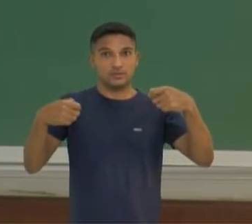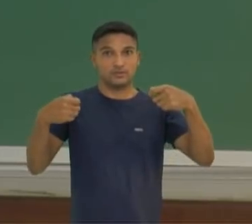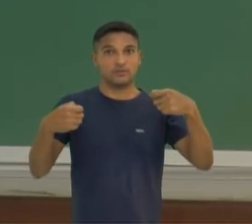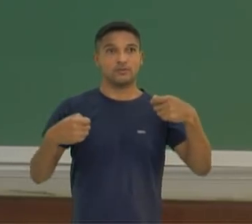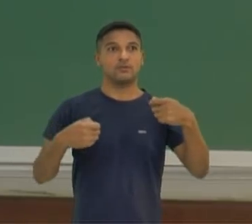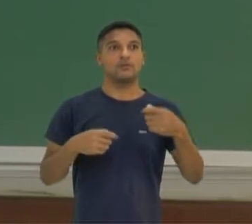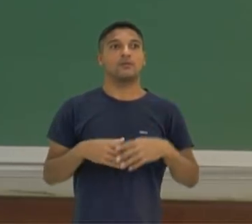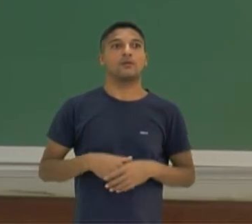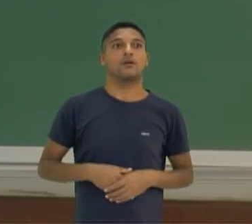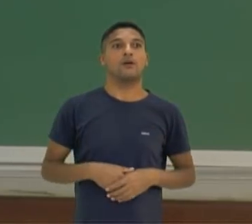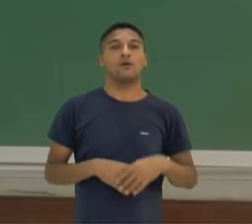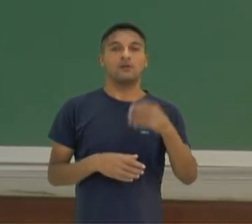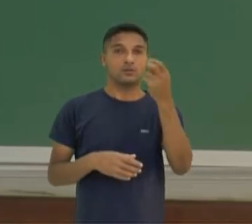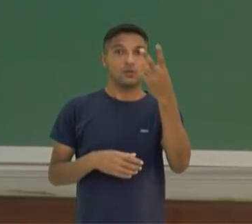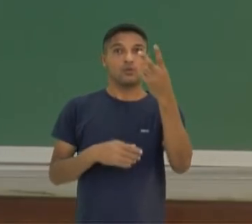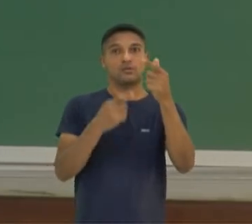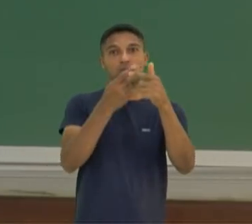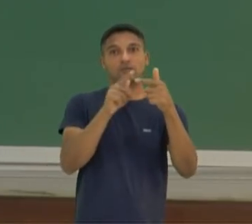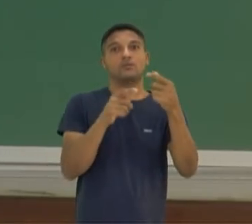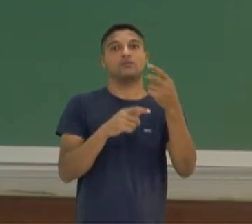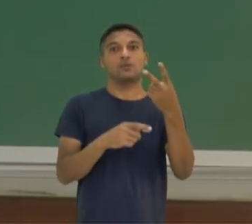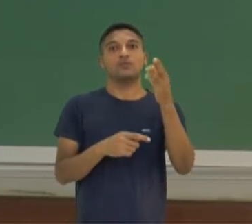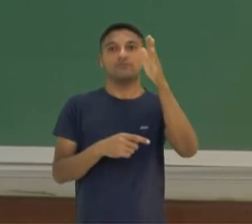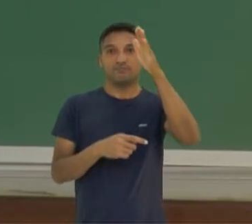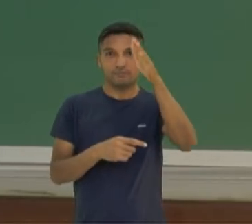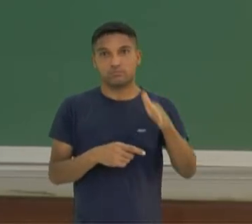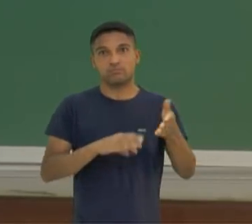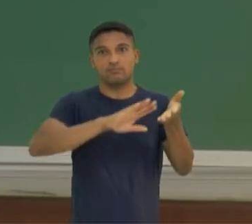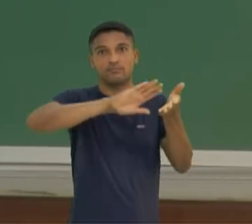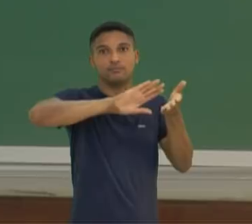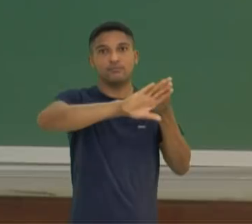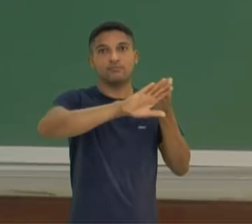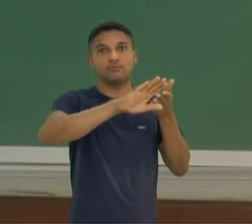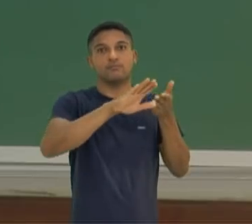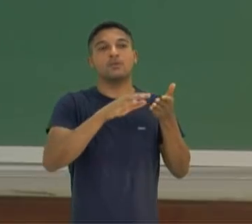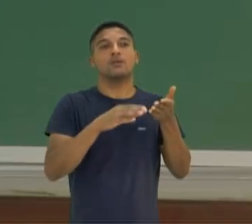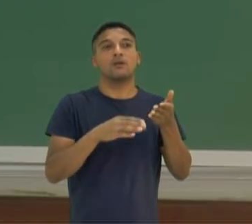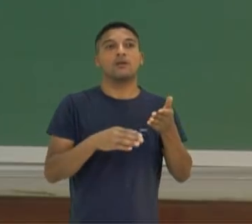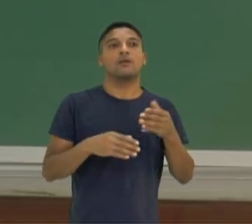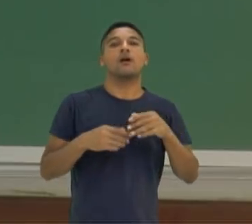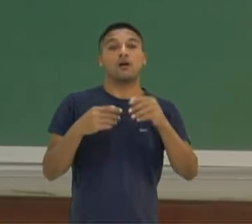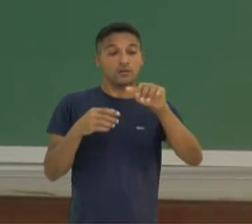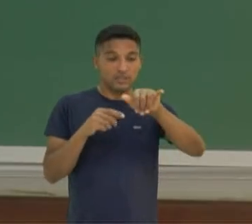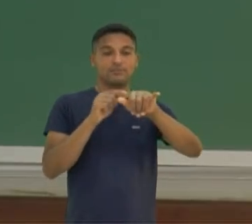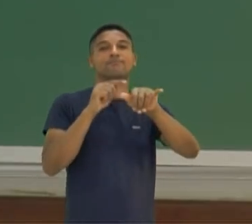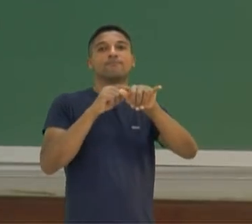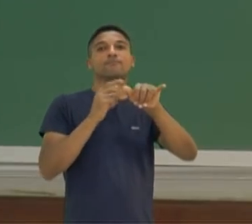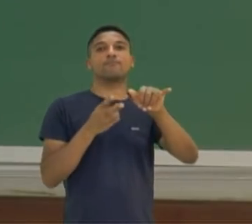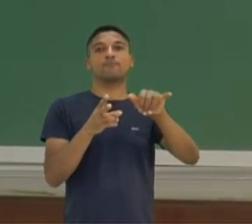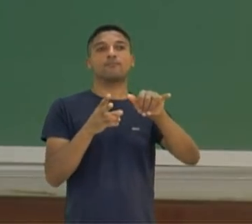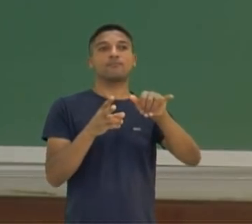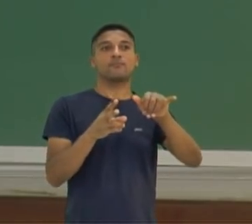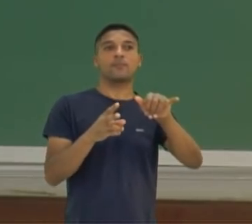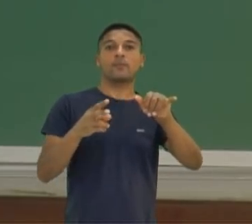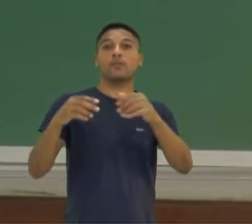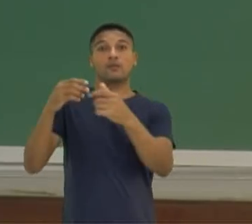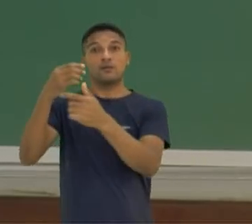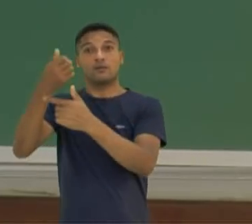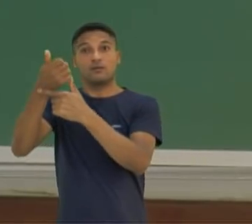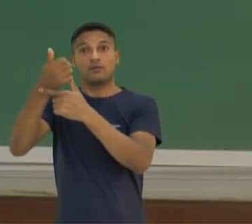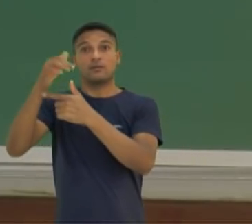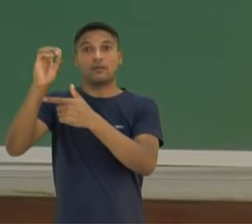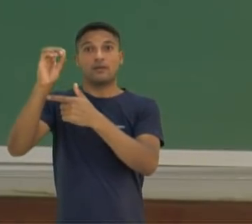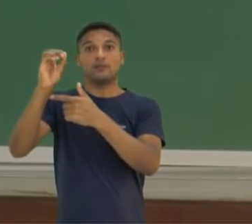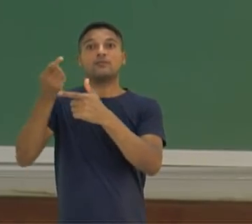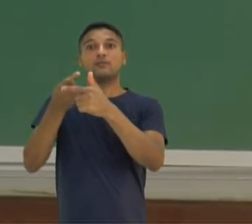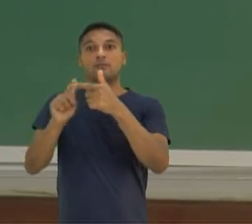por 2, eu consegui eliminar esses 2 e me restou apenas y. E 10 divididos por